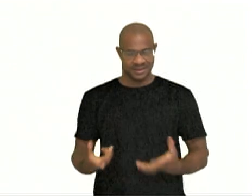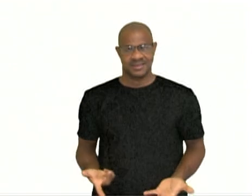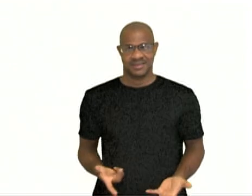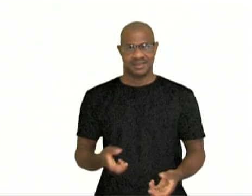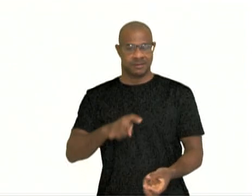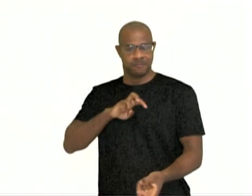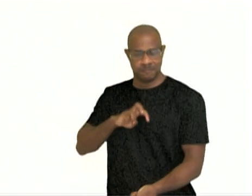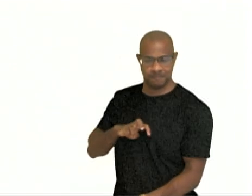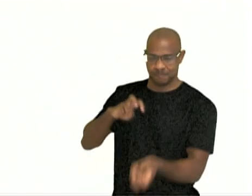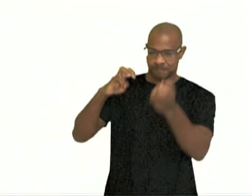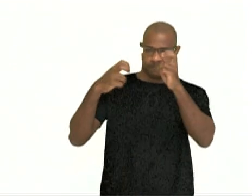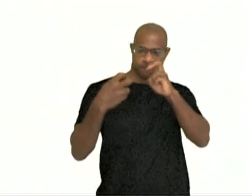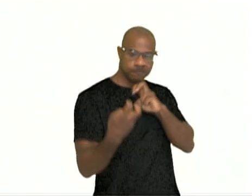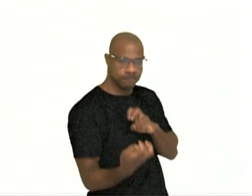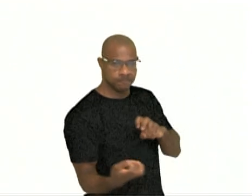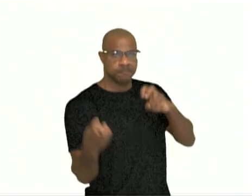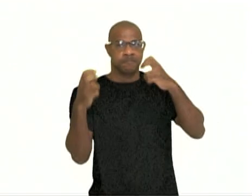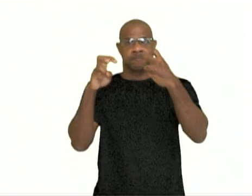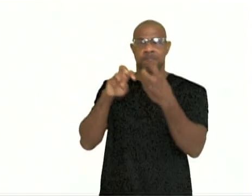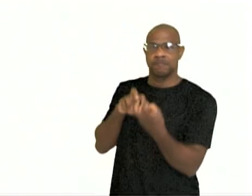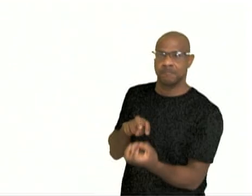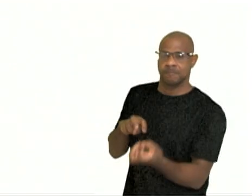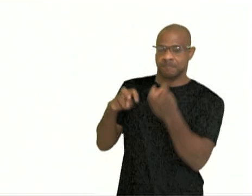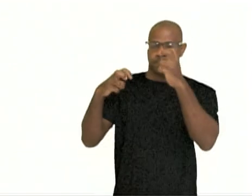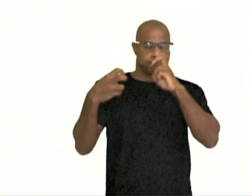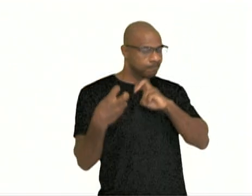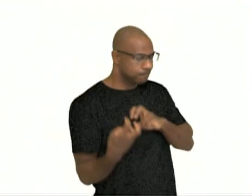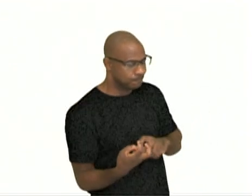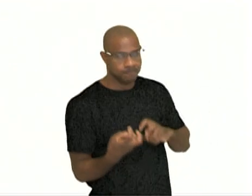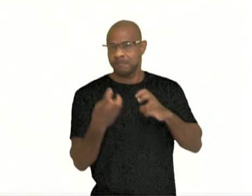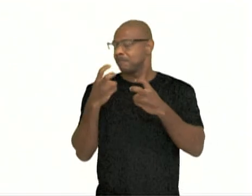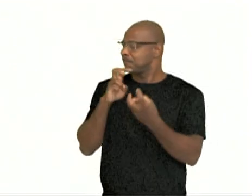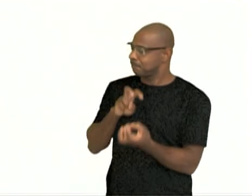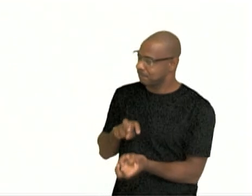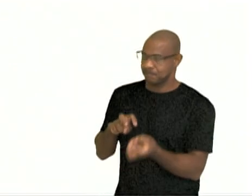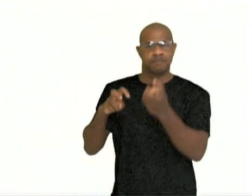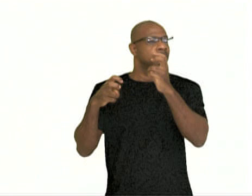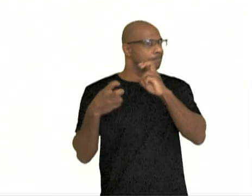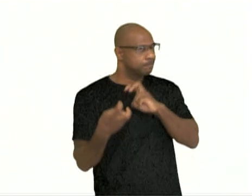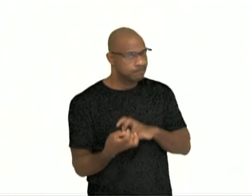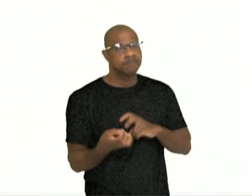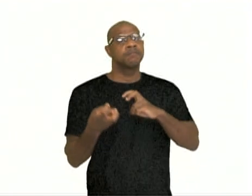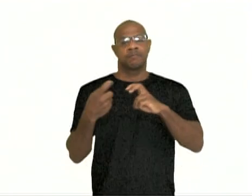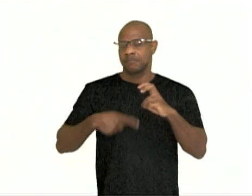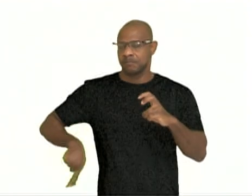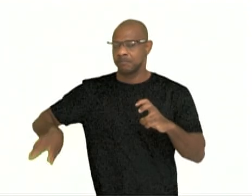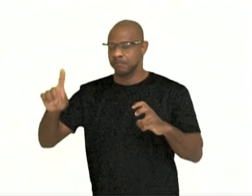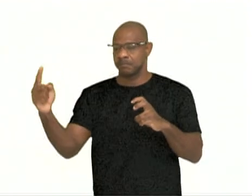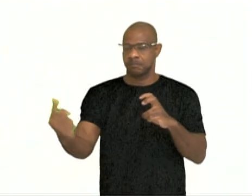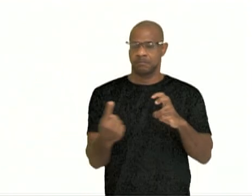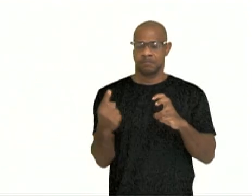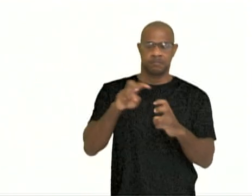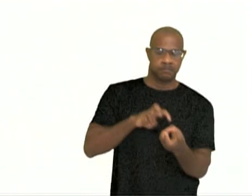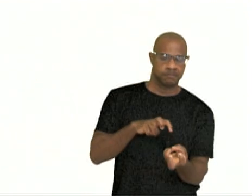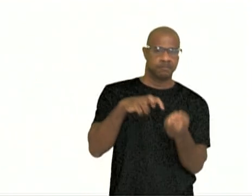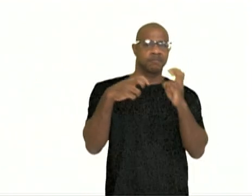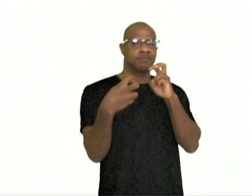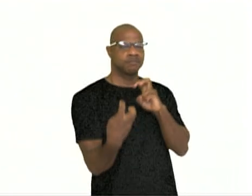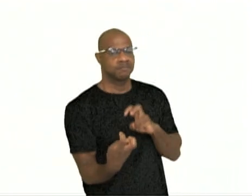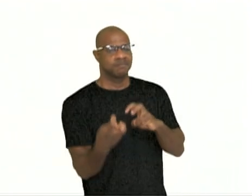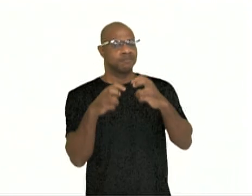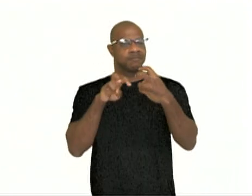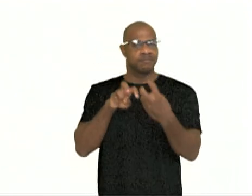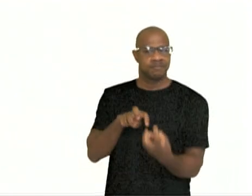jogando, ele não para de gingar. É a ginga que vai dar toda aquela movimentação do